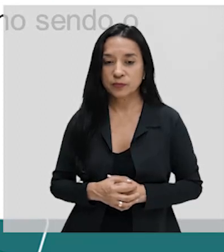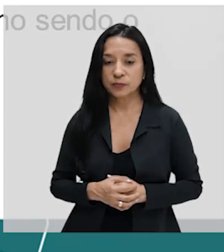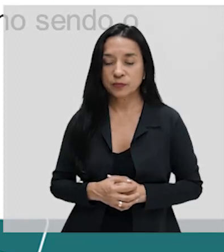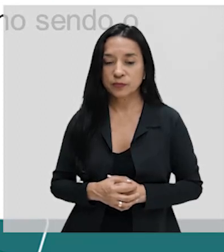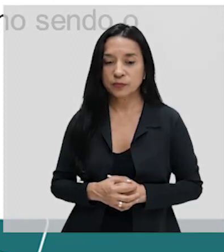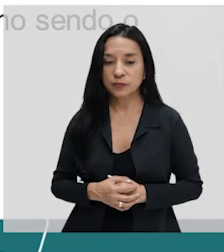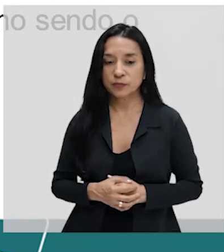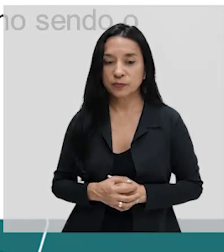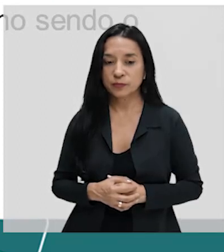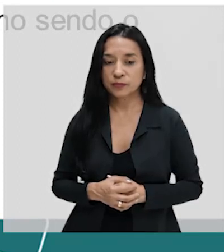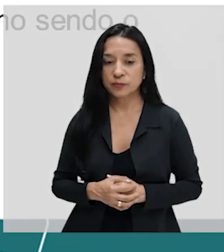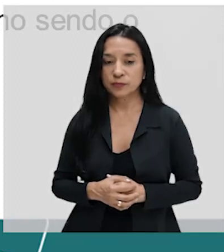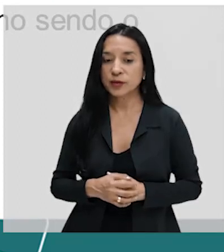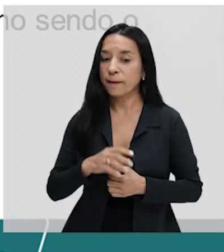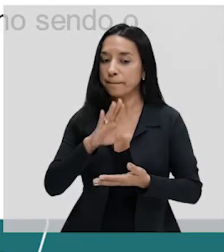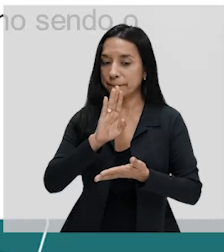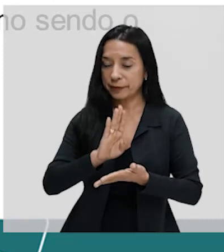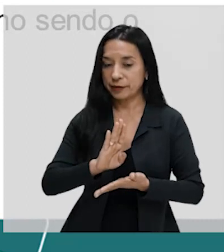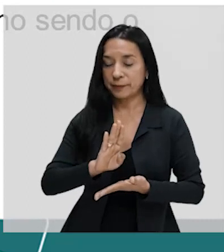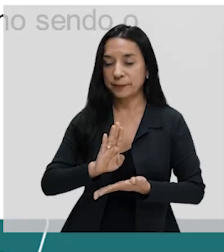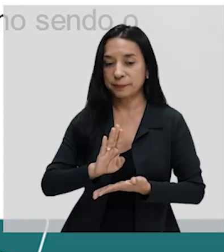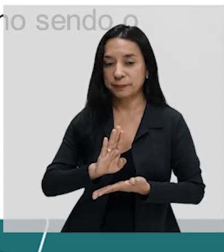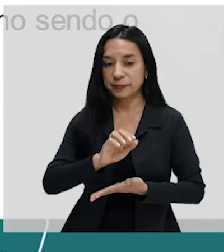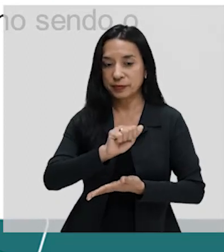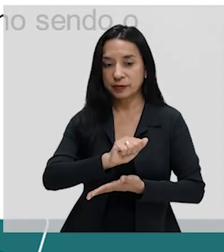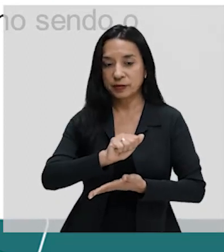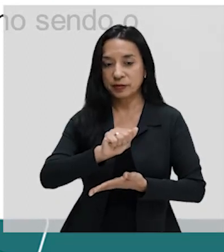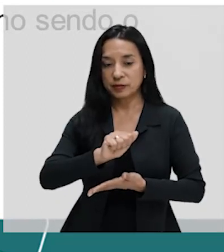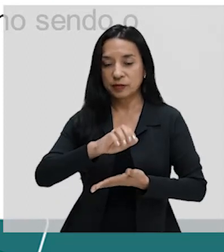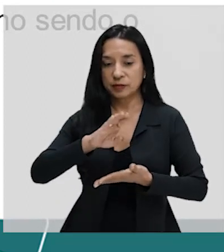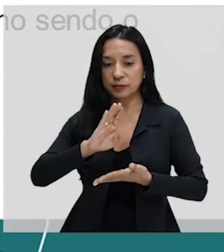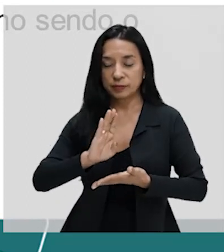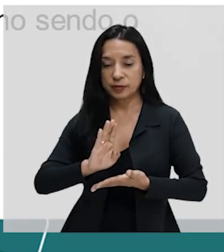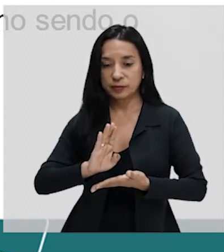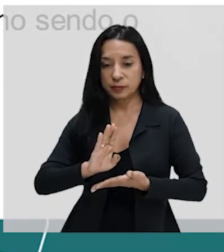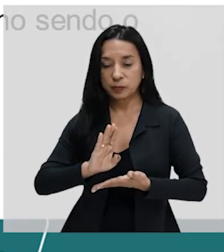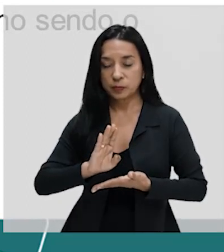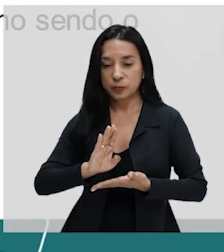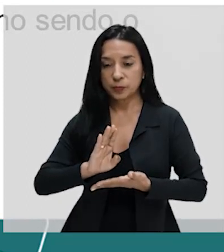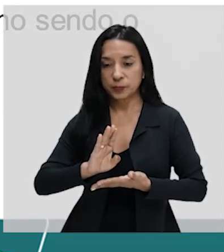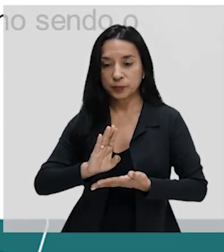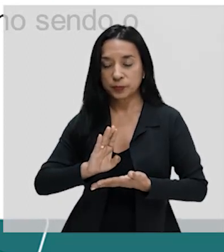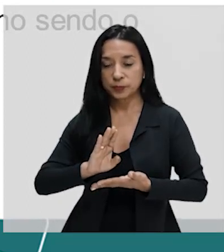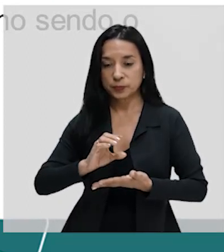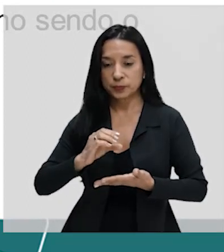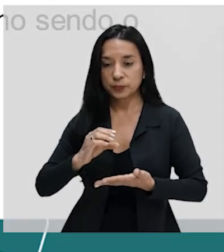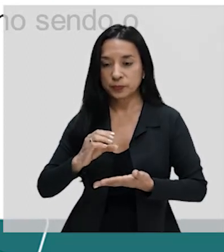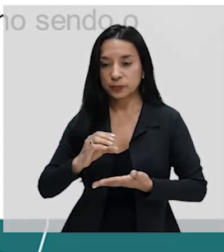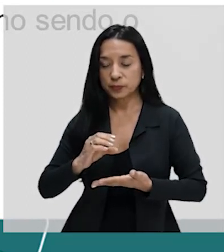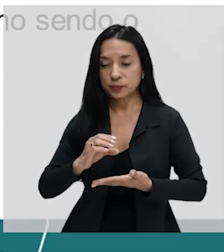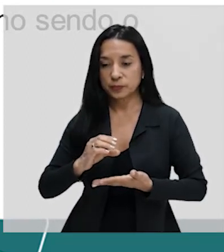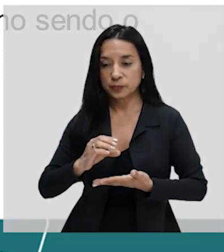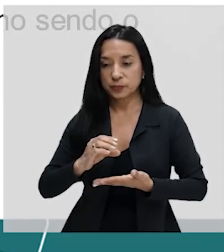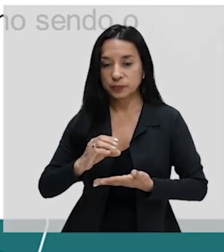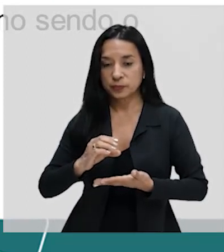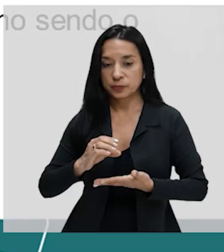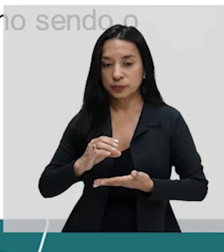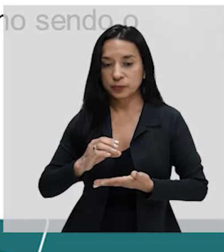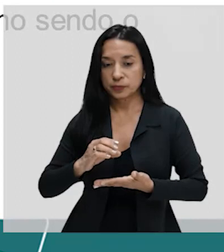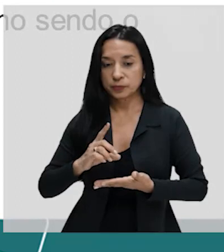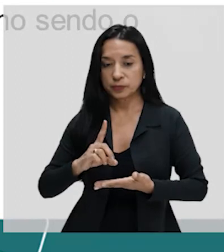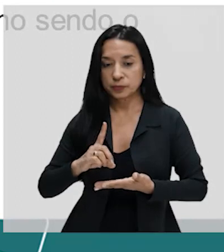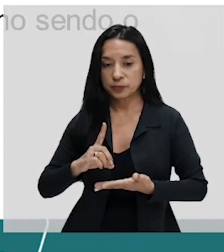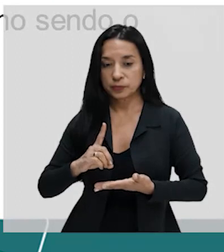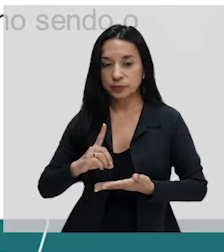arrebol. Deve existir poetas que pensam no desastre aéreo como sendo o